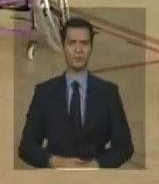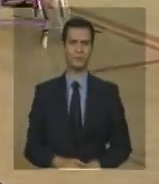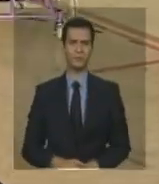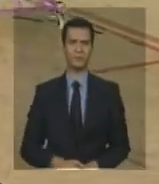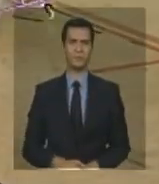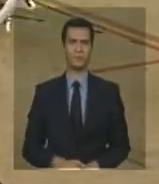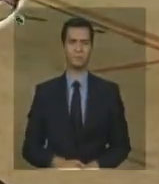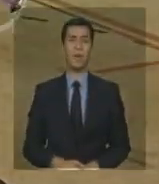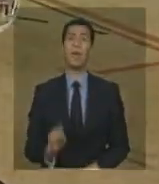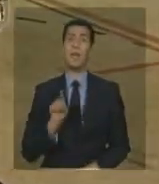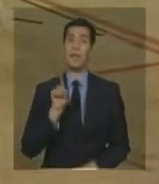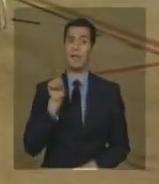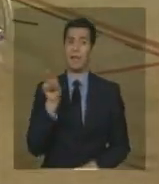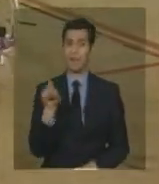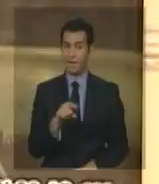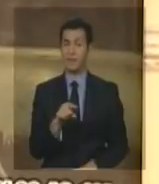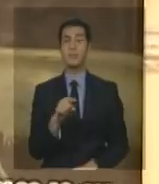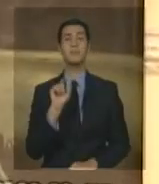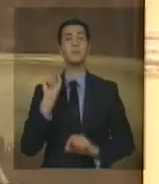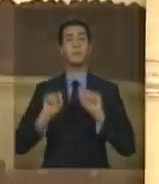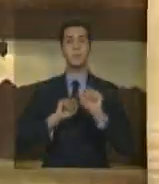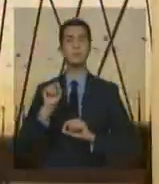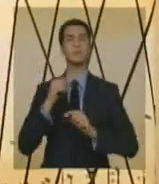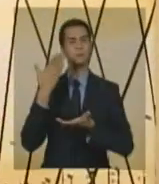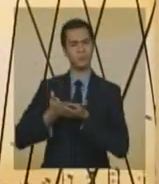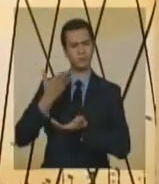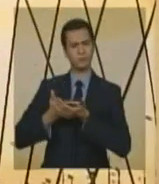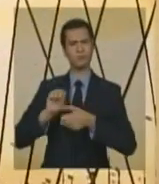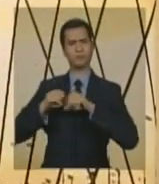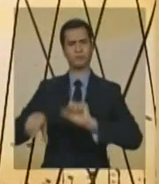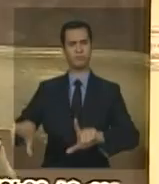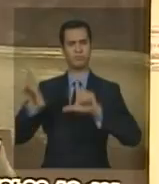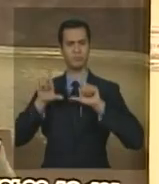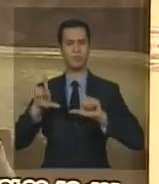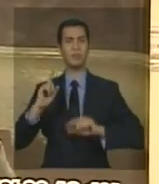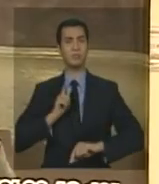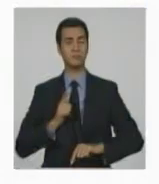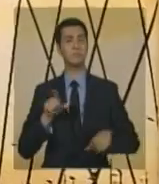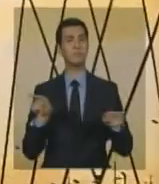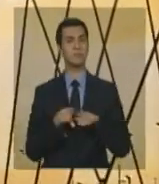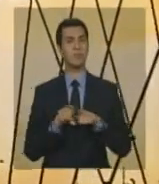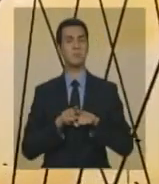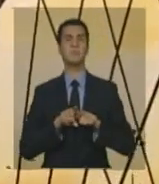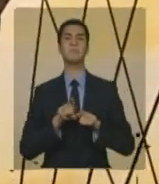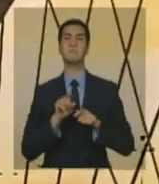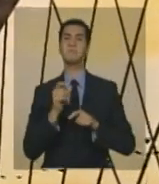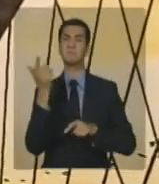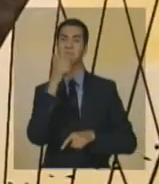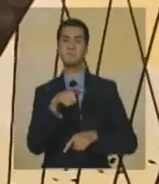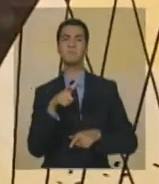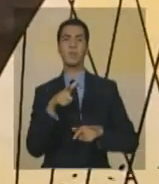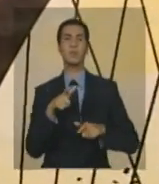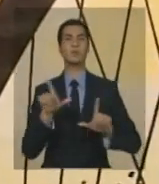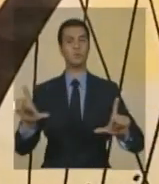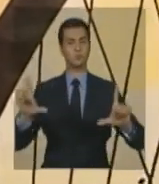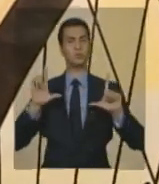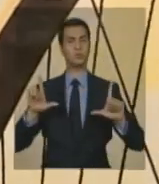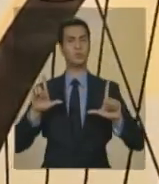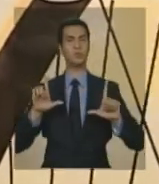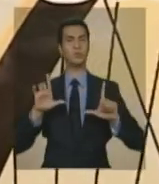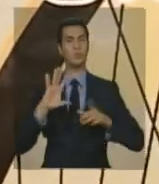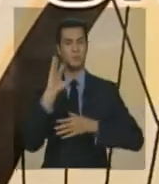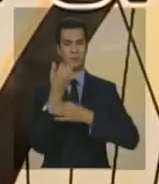Terminou os estudos e virou atleta. Em 2007, fez uma propaganda com o ex-jogador da seleção brasileira de basquete,